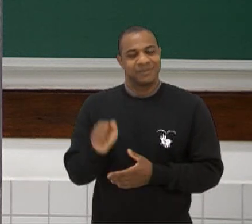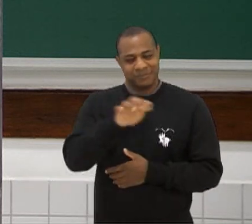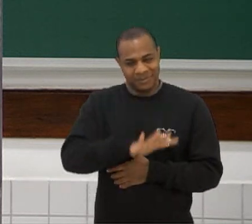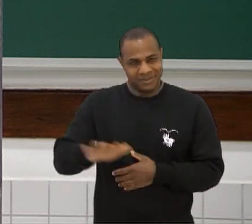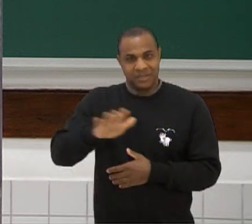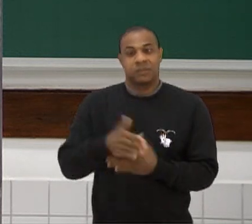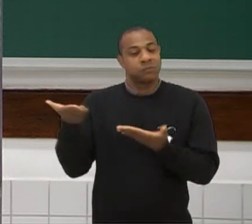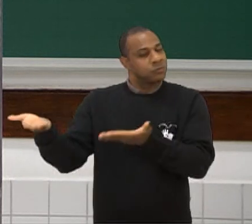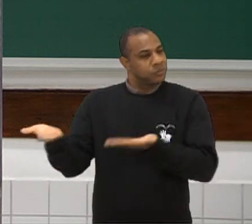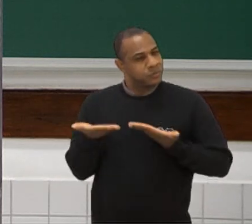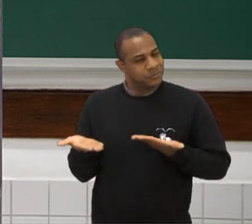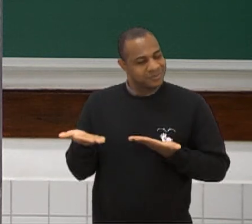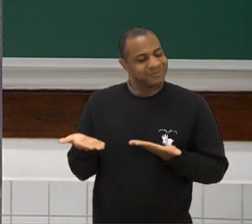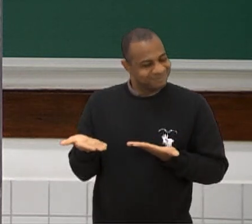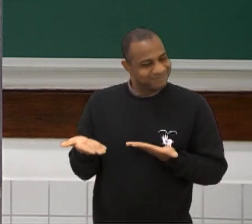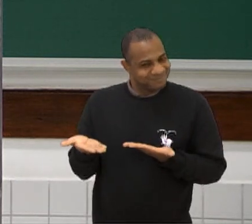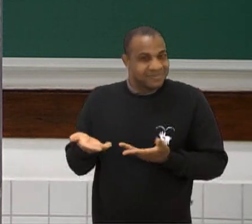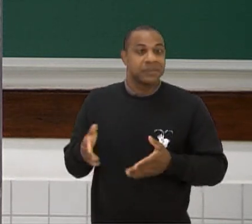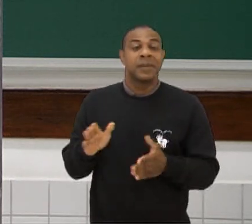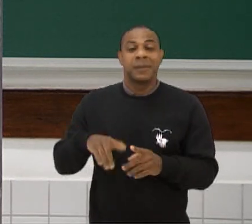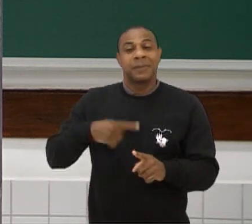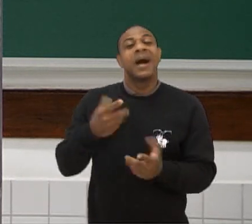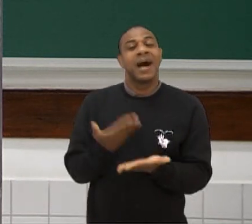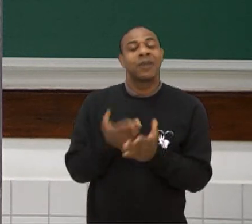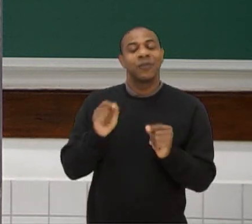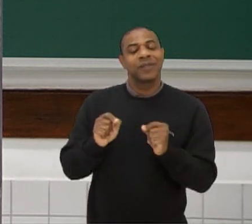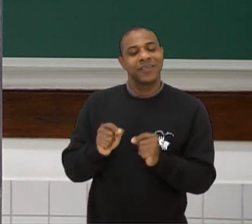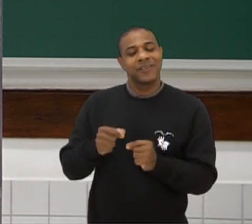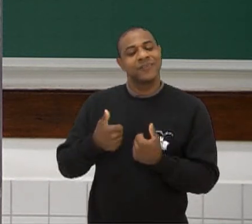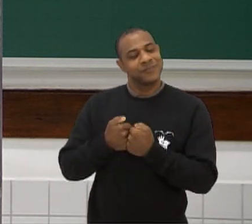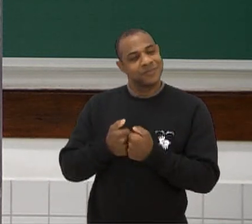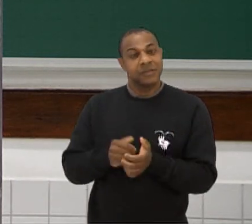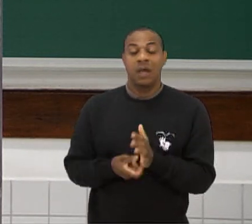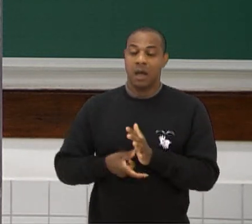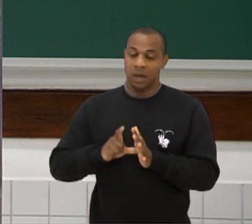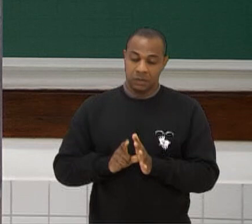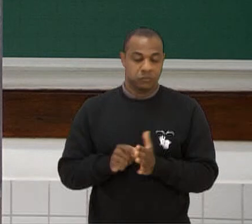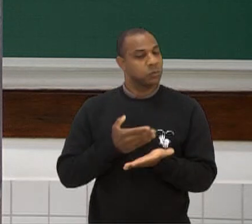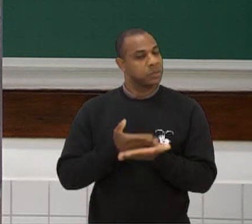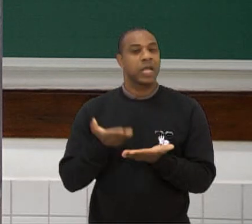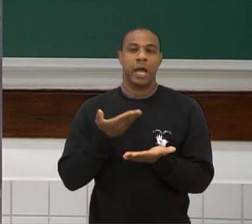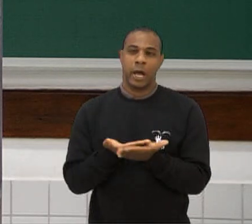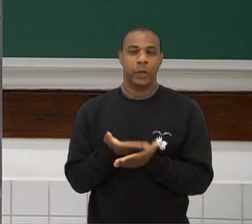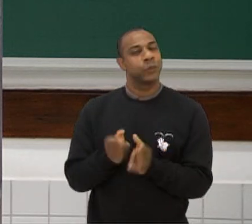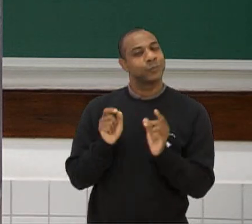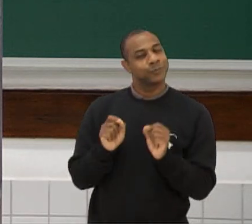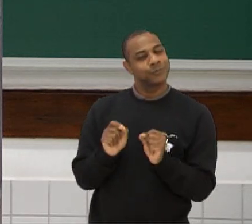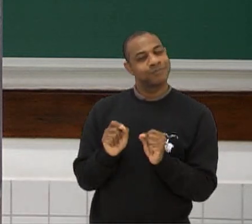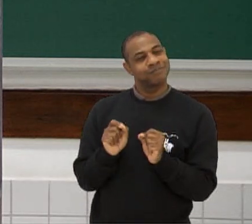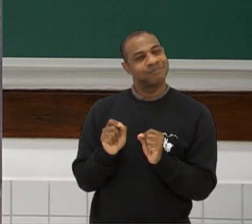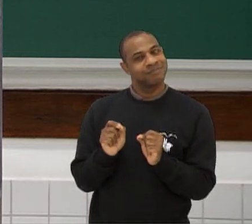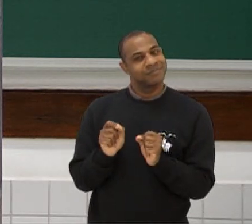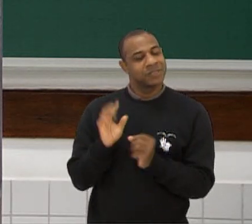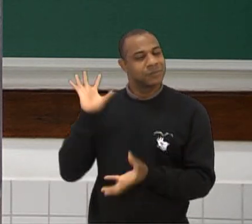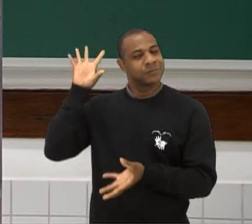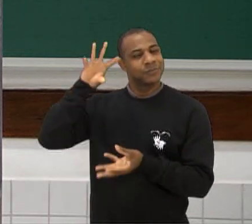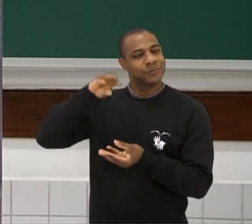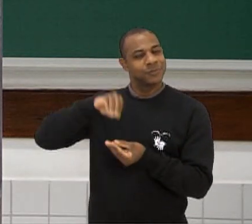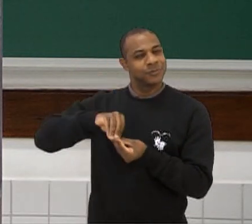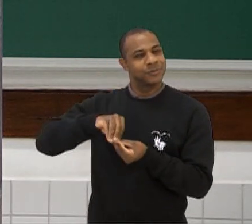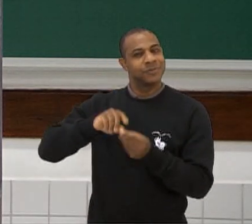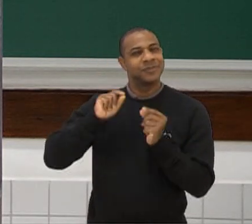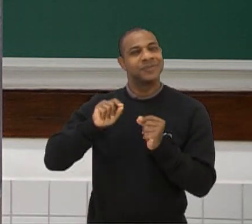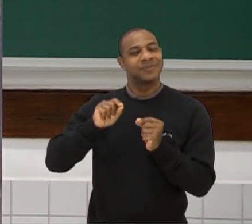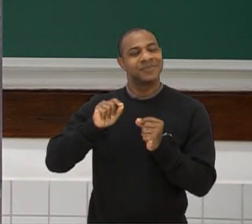muito bem-vindos e acolhidos em mais uma aula de Física. Mas antes da gente começar essa aula, vamos ali dar uma retomada num contexto que é de